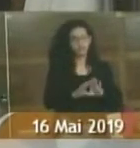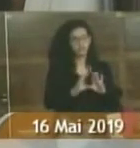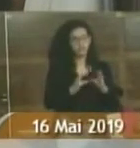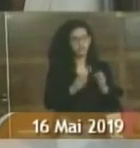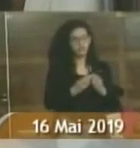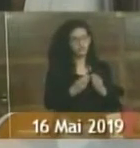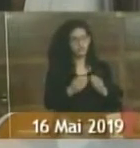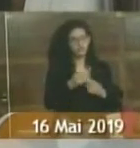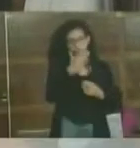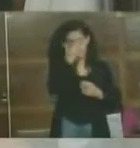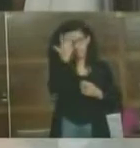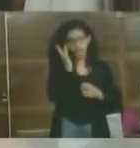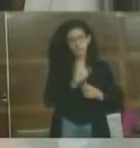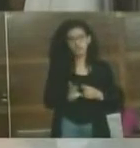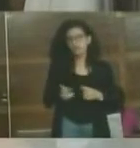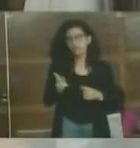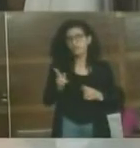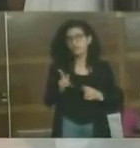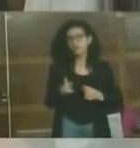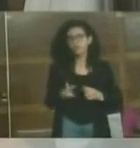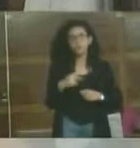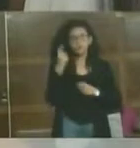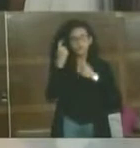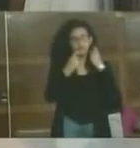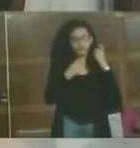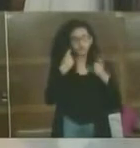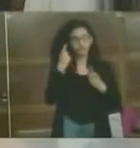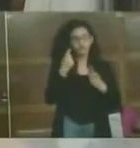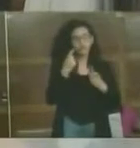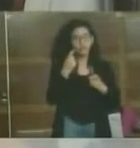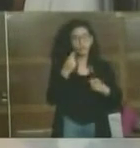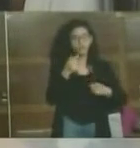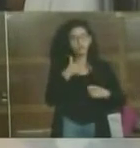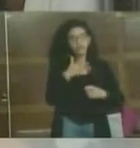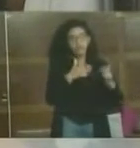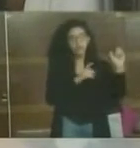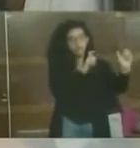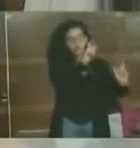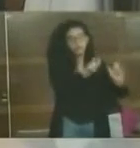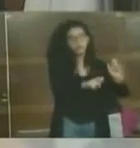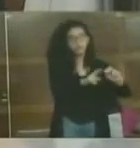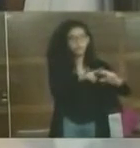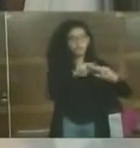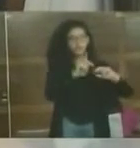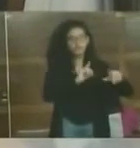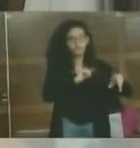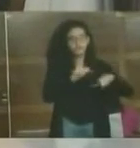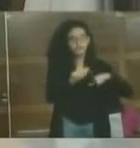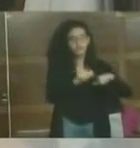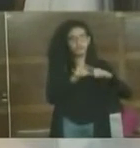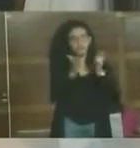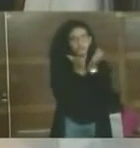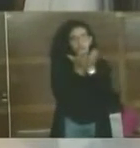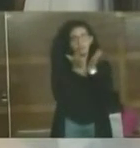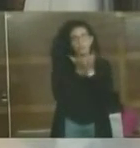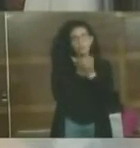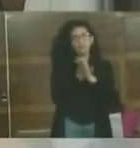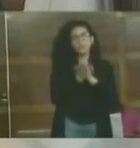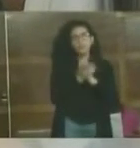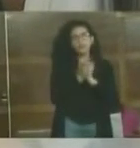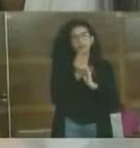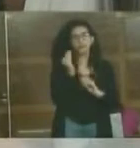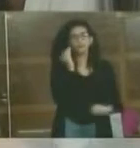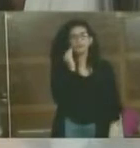uma pessoa que está sempre aí preocupado com o bem-estar do próximo, por isso tem lá um trabalho evangélico, está tentando